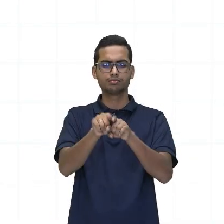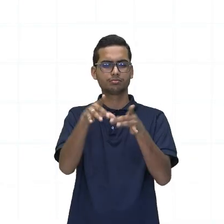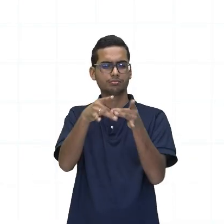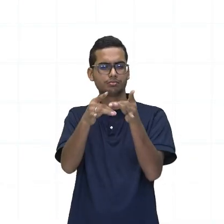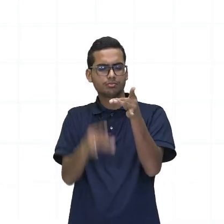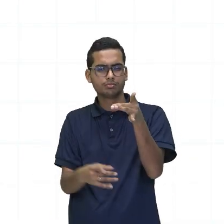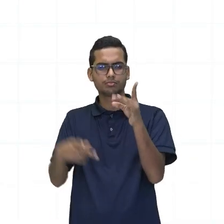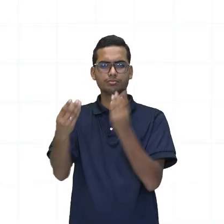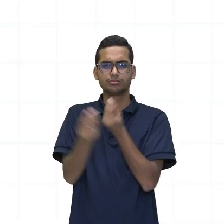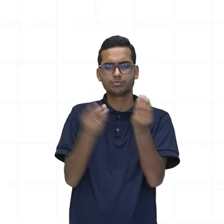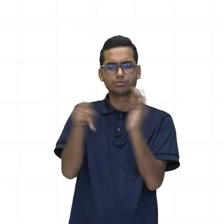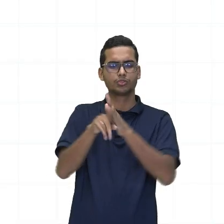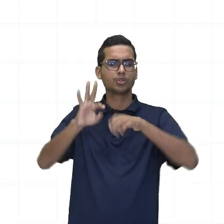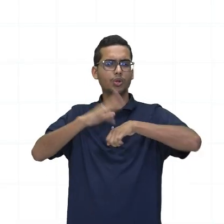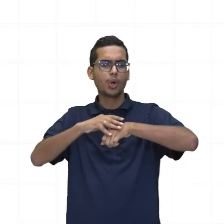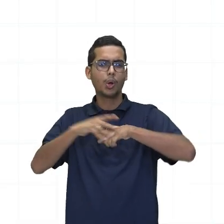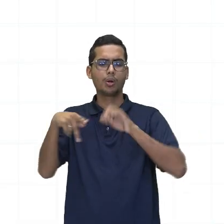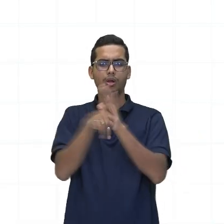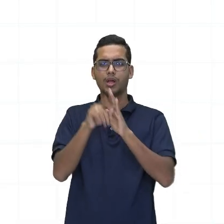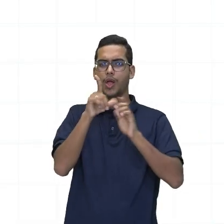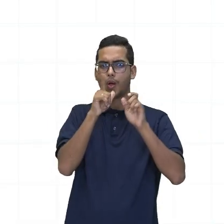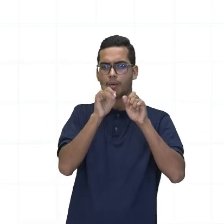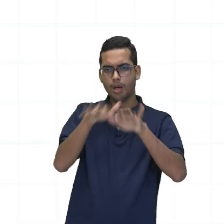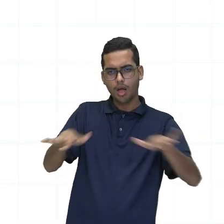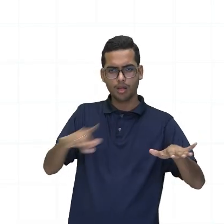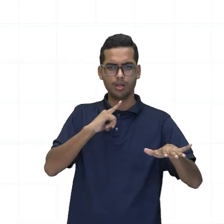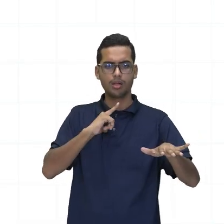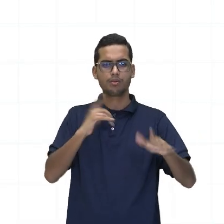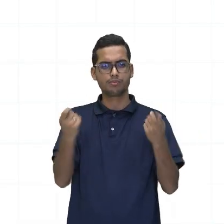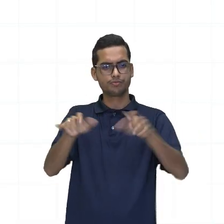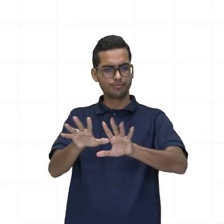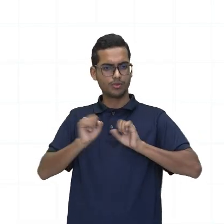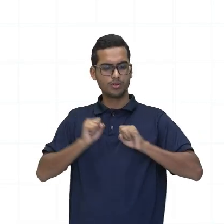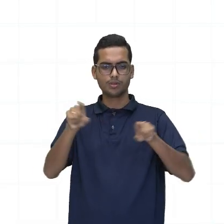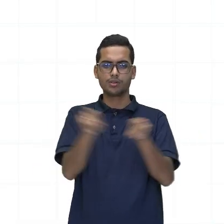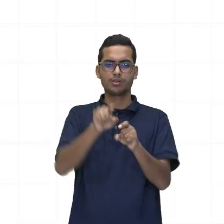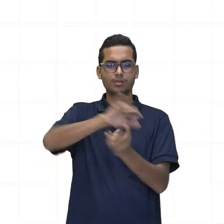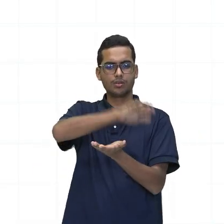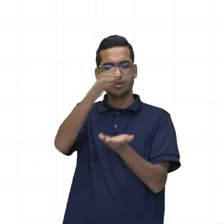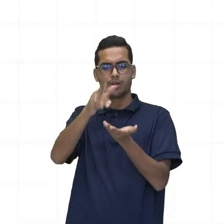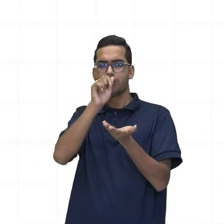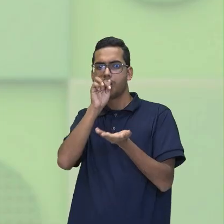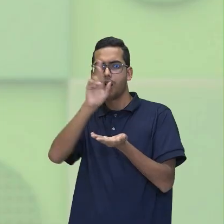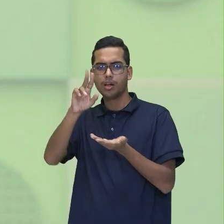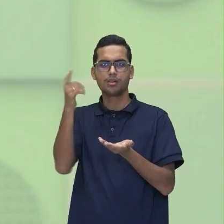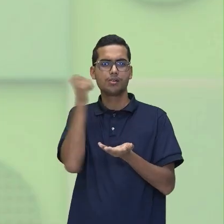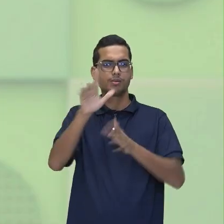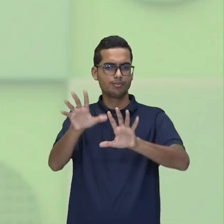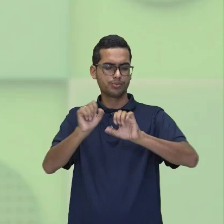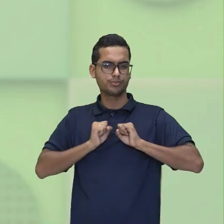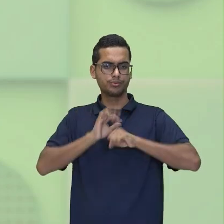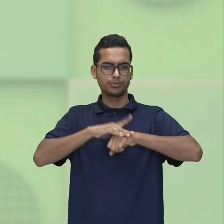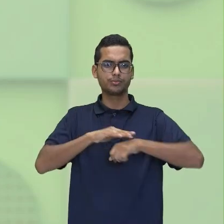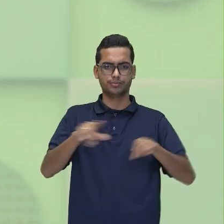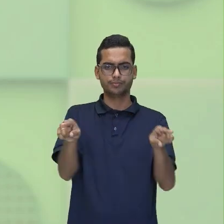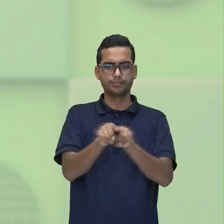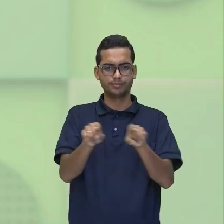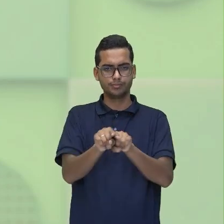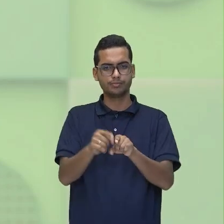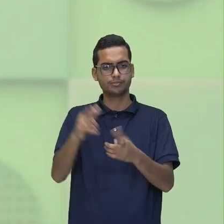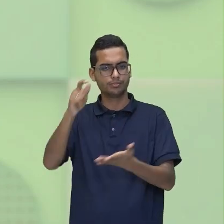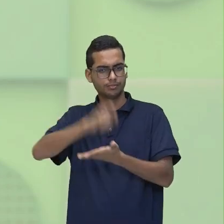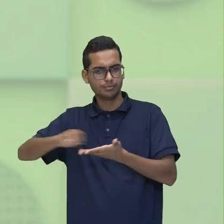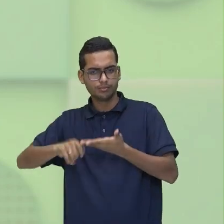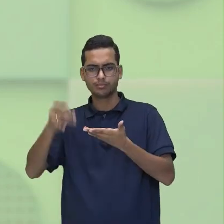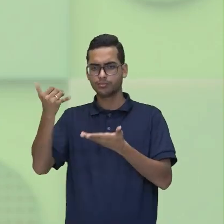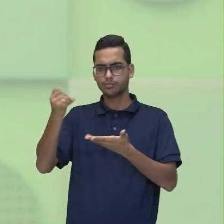aí um pouco sobre as doenças de veiculação hídrica e atmosférica. Então, caderno e caneta na